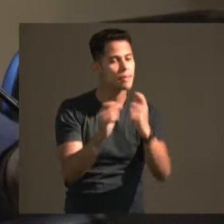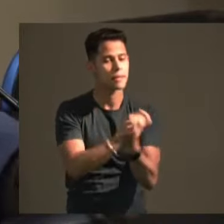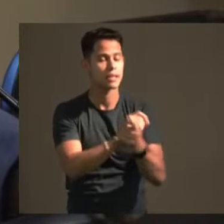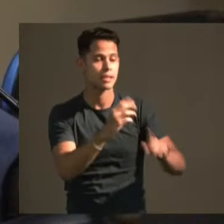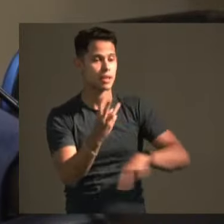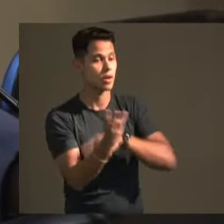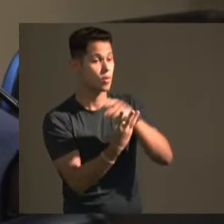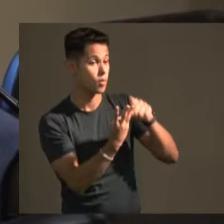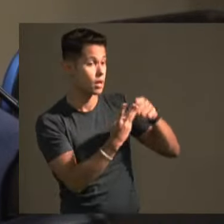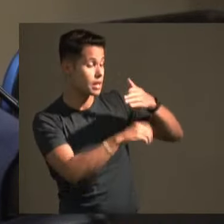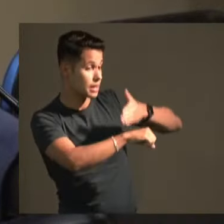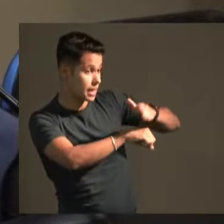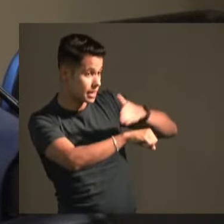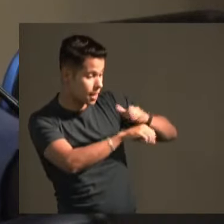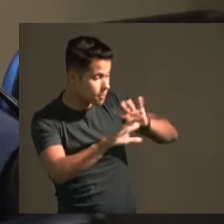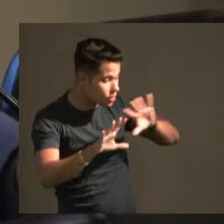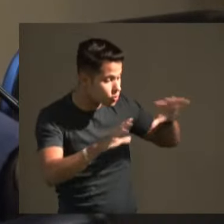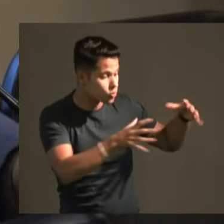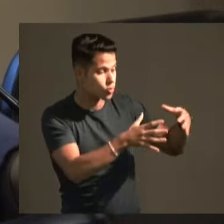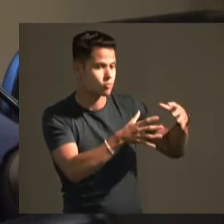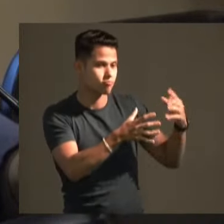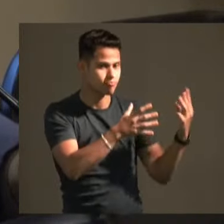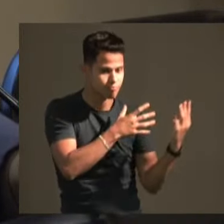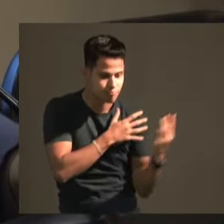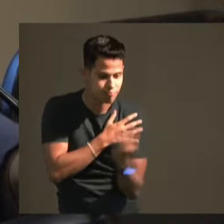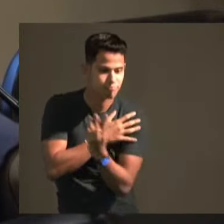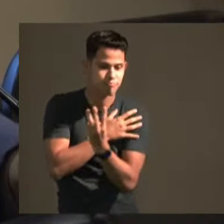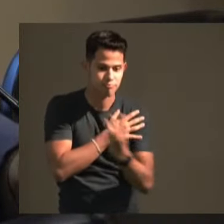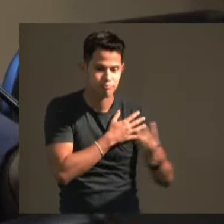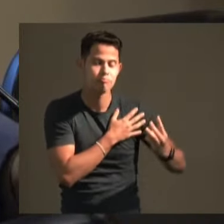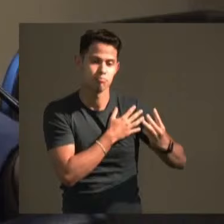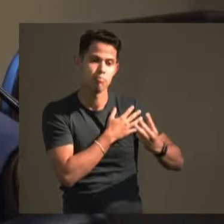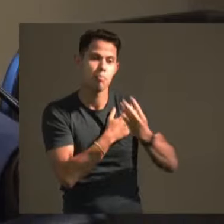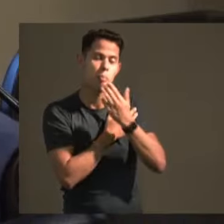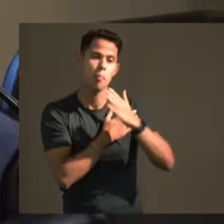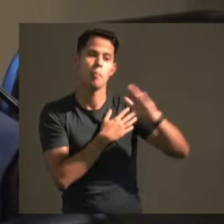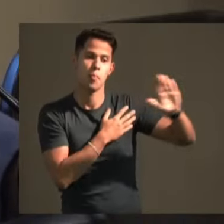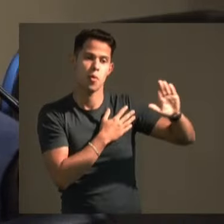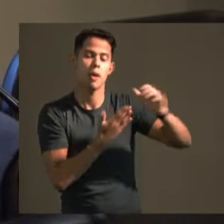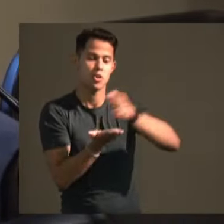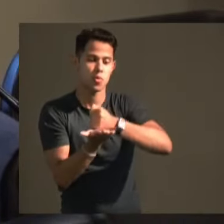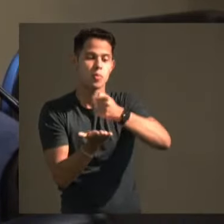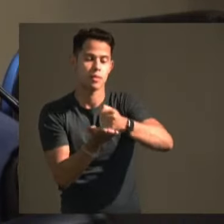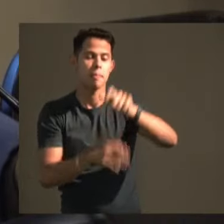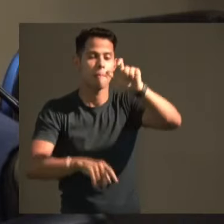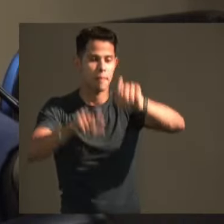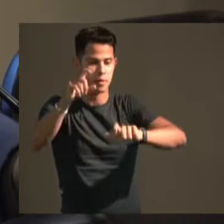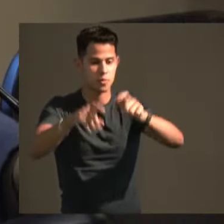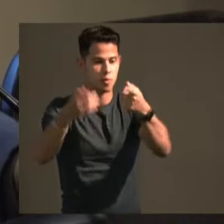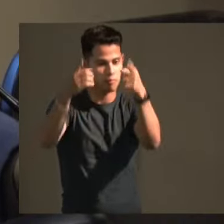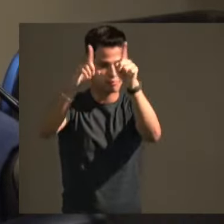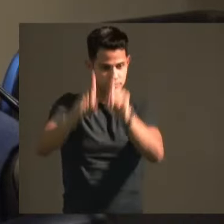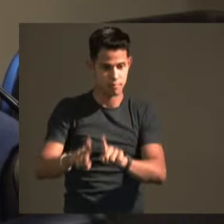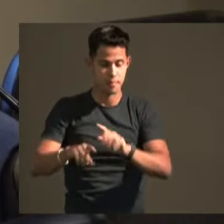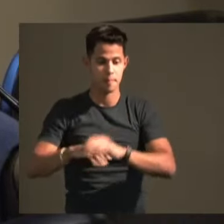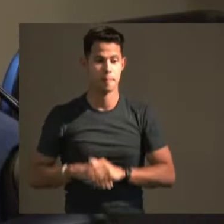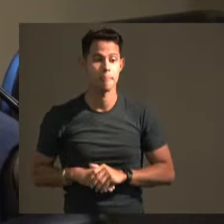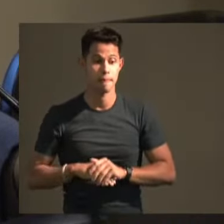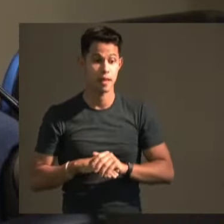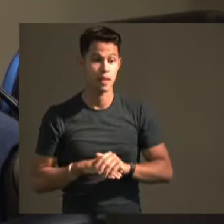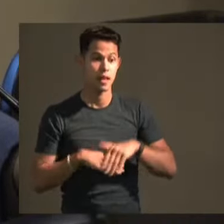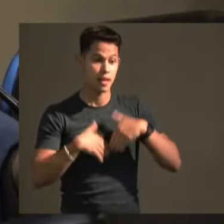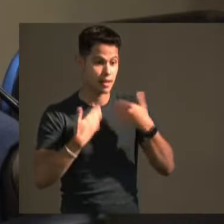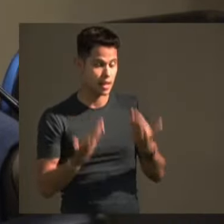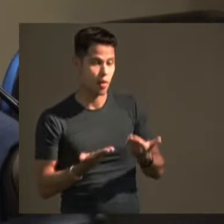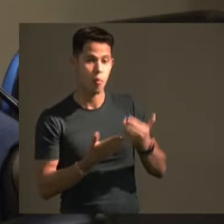da própria equipe do Cine, nós pretendemos empregar essas pessoas com deficiência. Quanto à linha de crédito do Banco do Brasil, ela